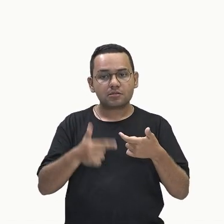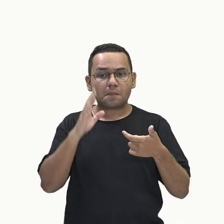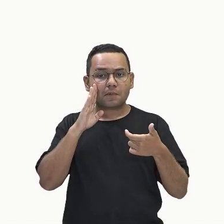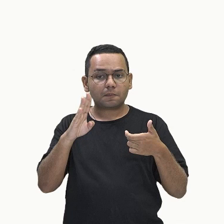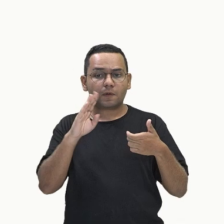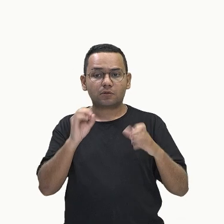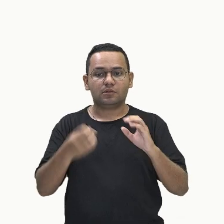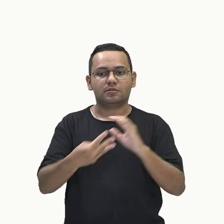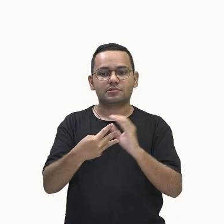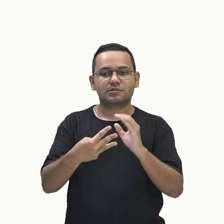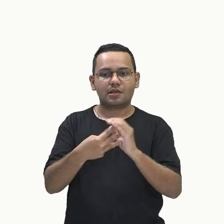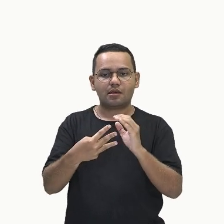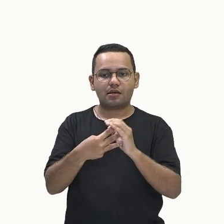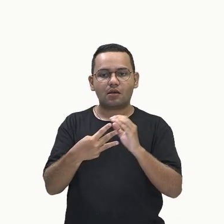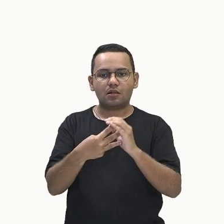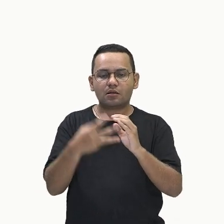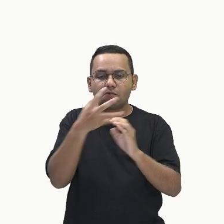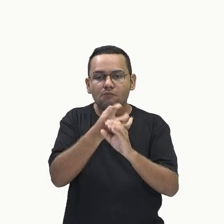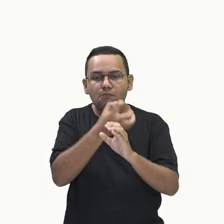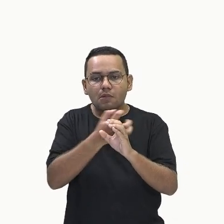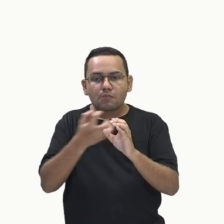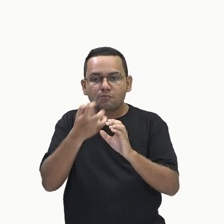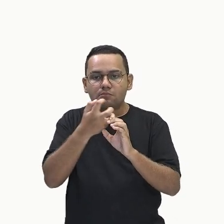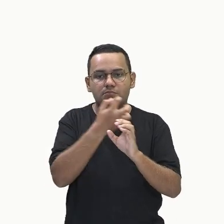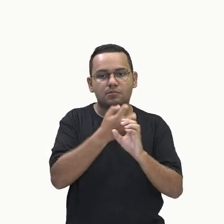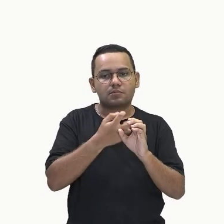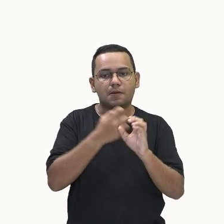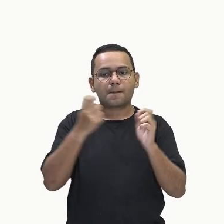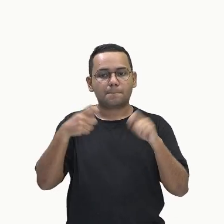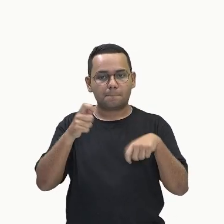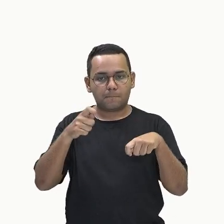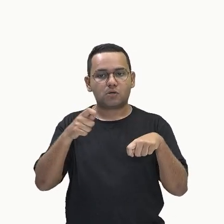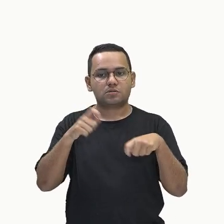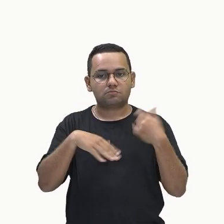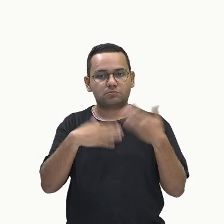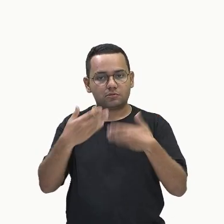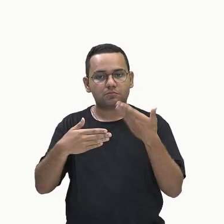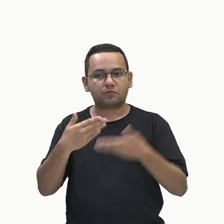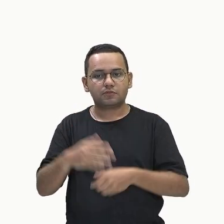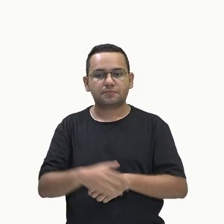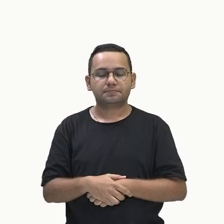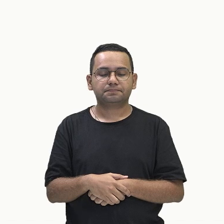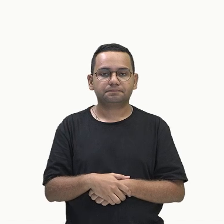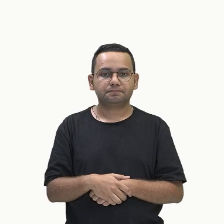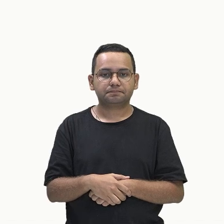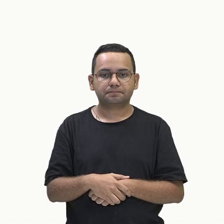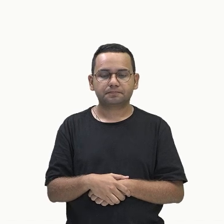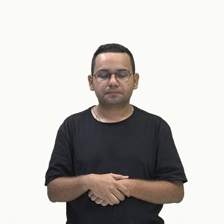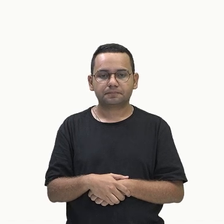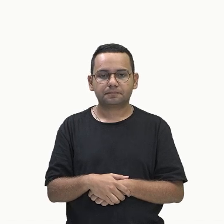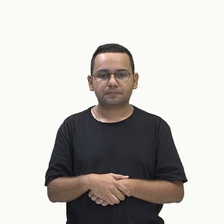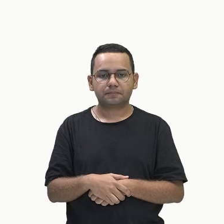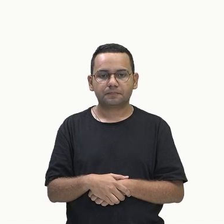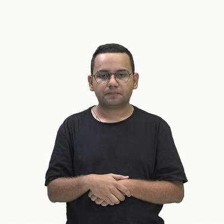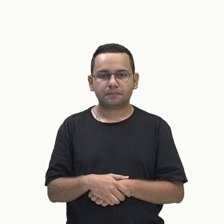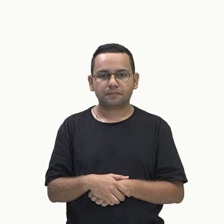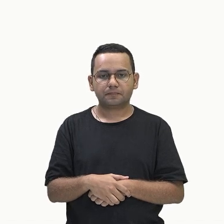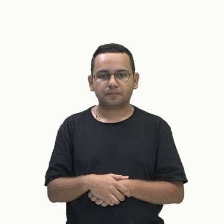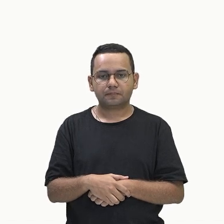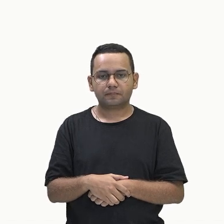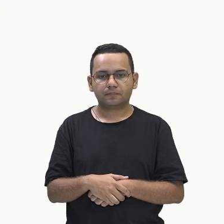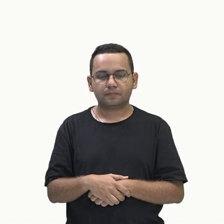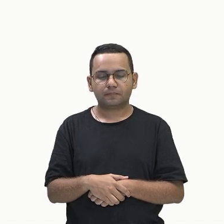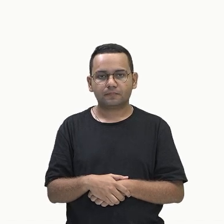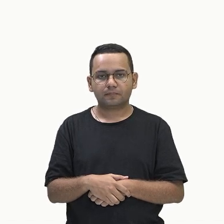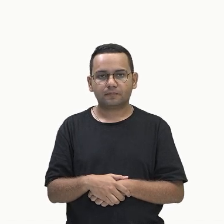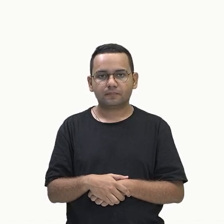Que são células que têm receptores específicos para aquele hormônio que foi liberado, desencadeando dessa forma, ou seja,